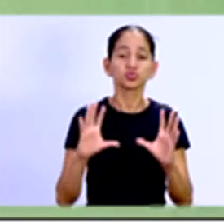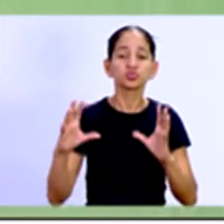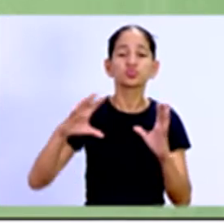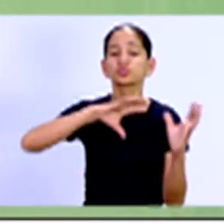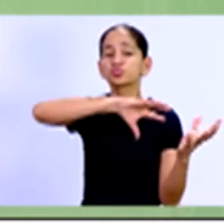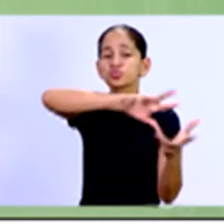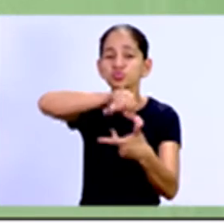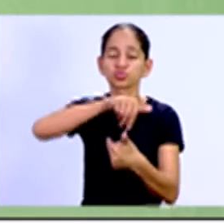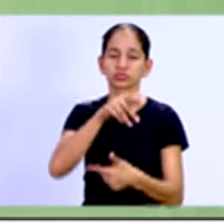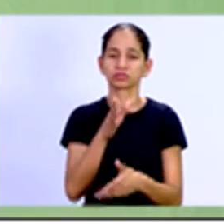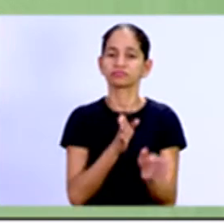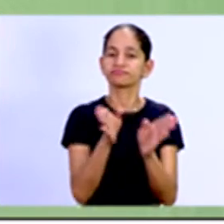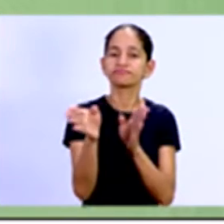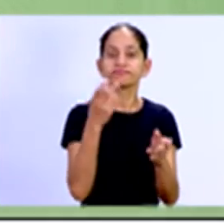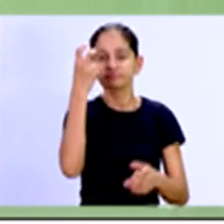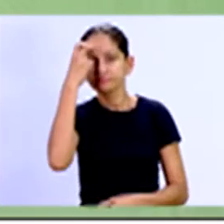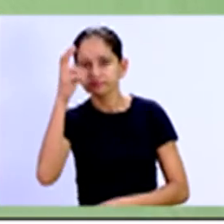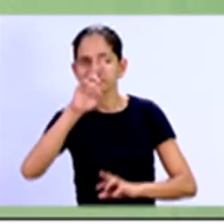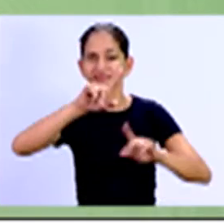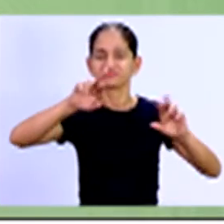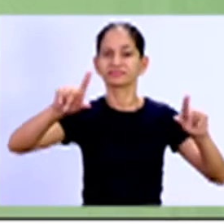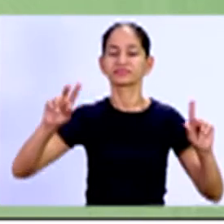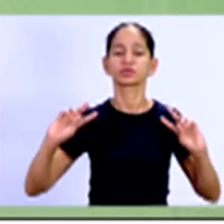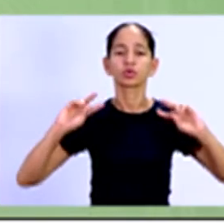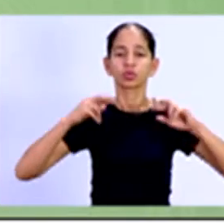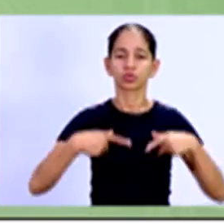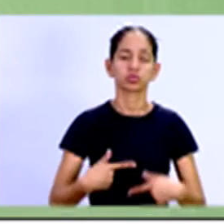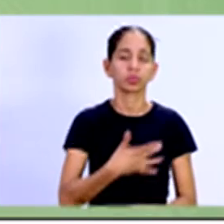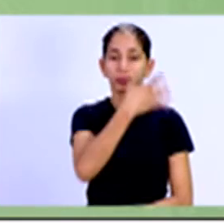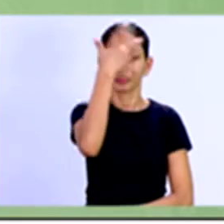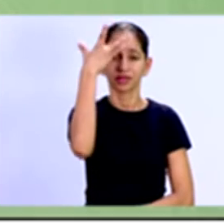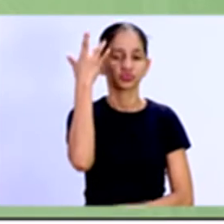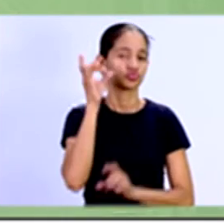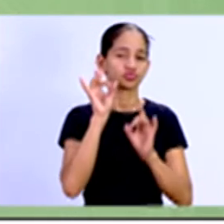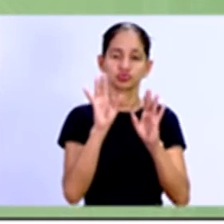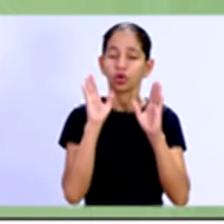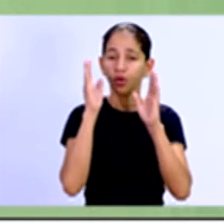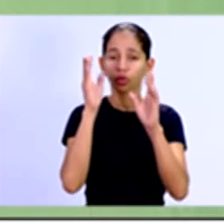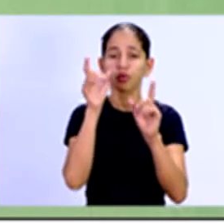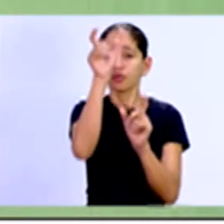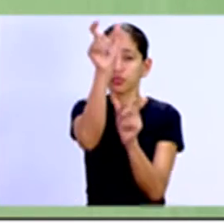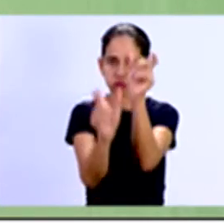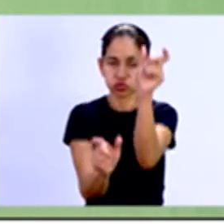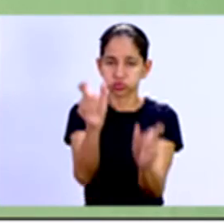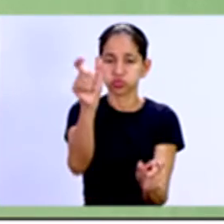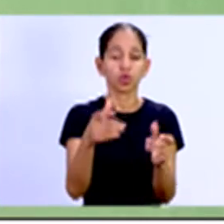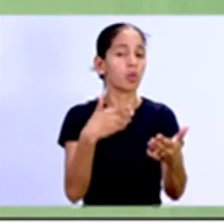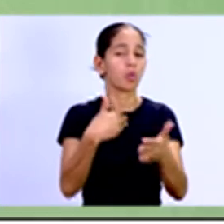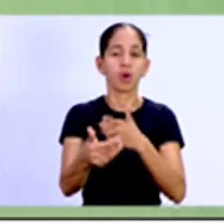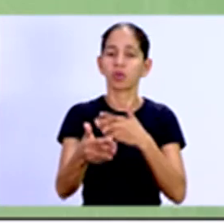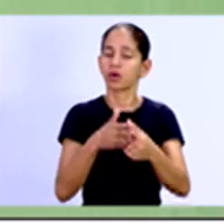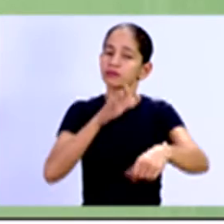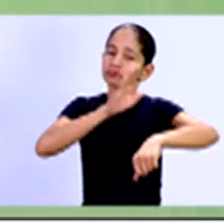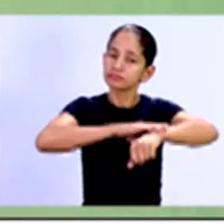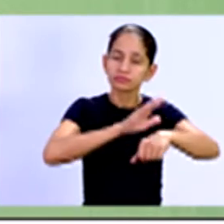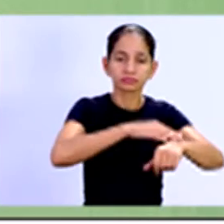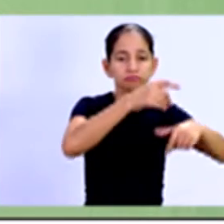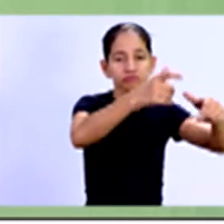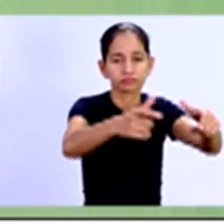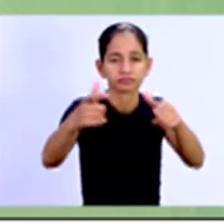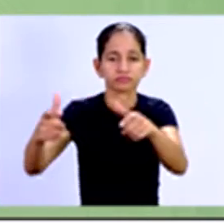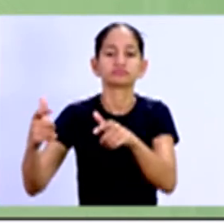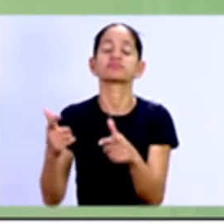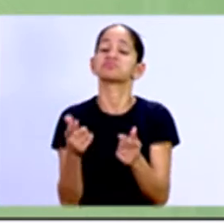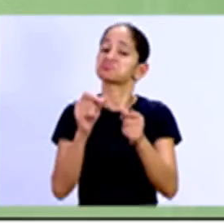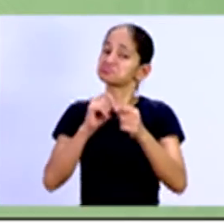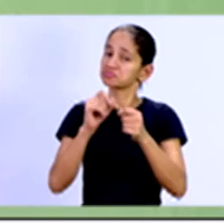buscando princípios a partir da humanidade. Ou seja, em qualquer lugar que nós estejamos,